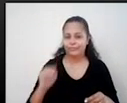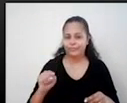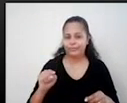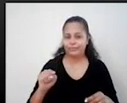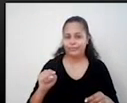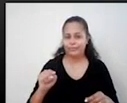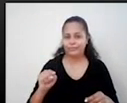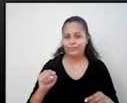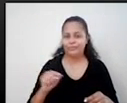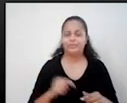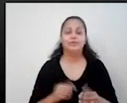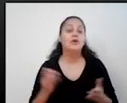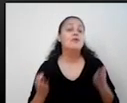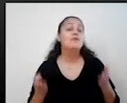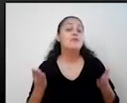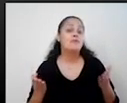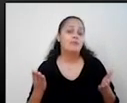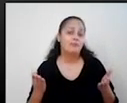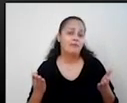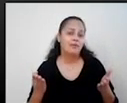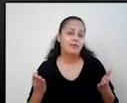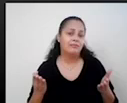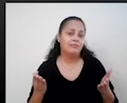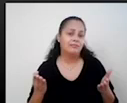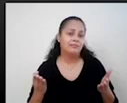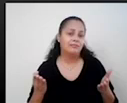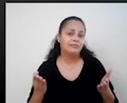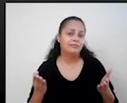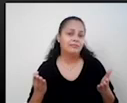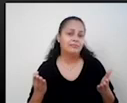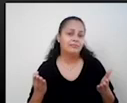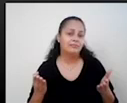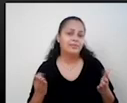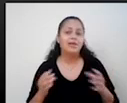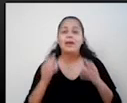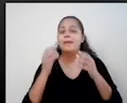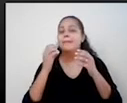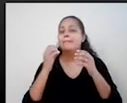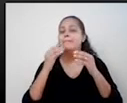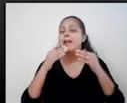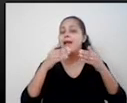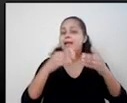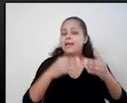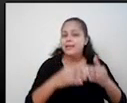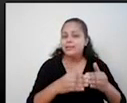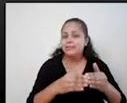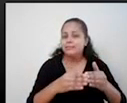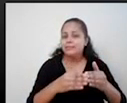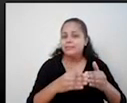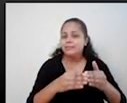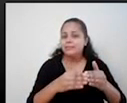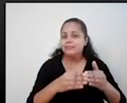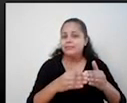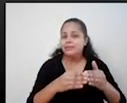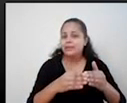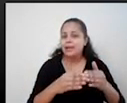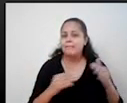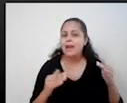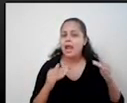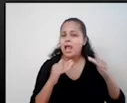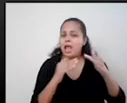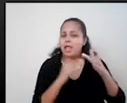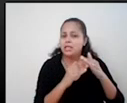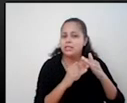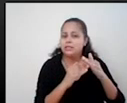pontos, tá? Em qual caso é esse? É um aposto que a gente fala que ele serve para especificar, né? Ele serve